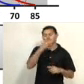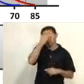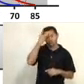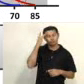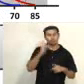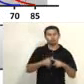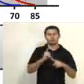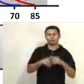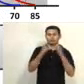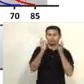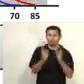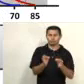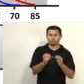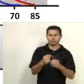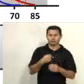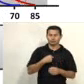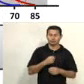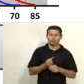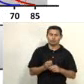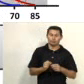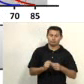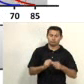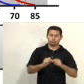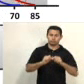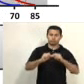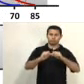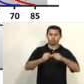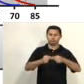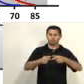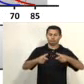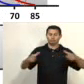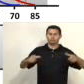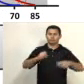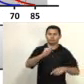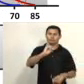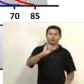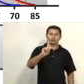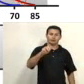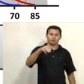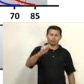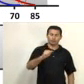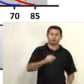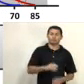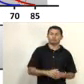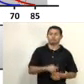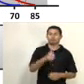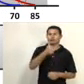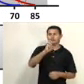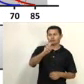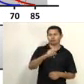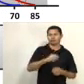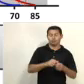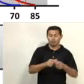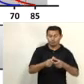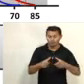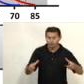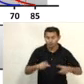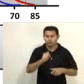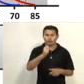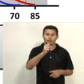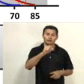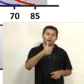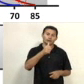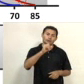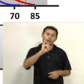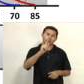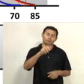Porque justamente eu aumentei o sigma para 15. Quando eu aumento o sigma,